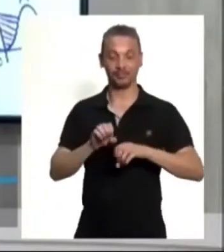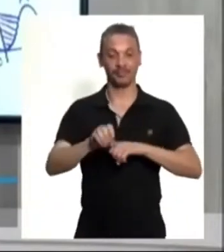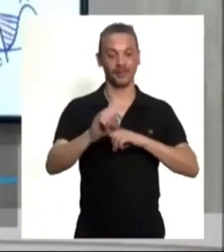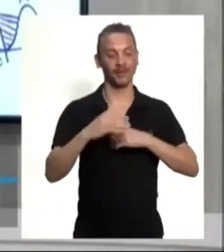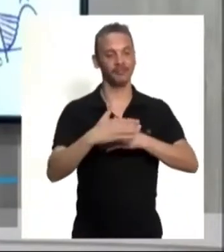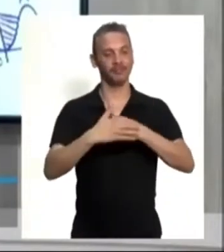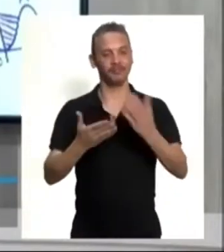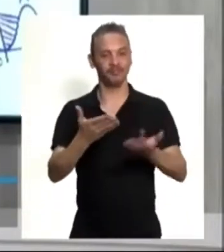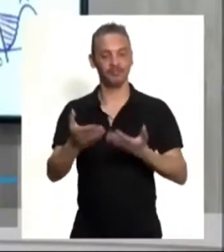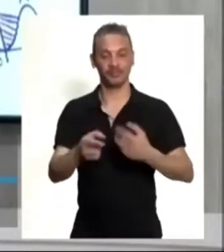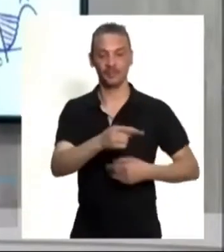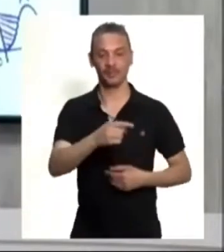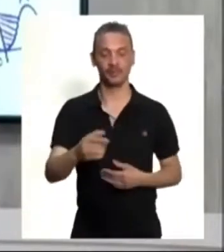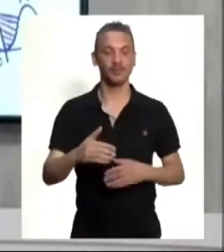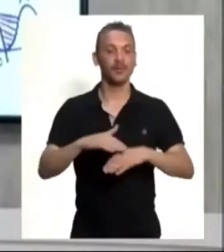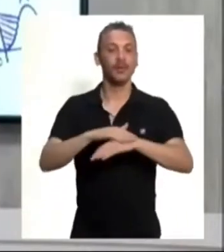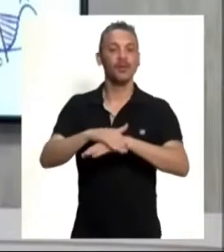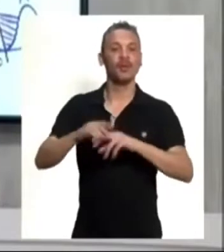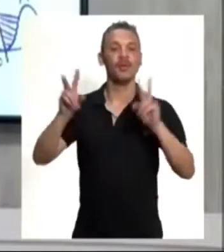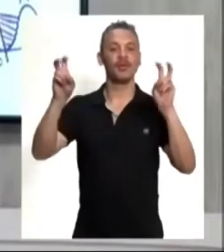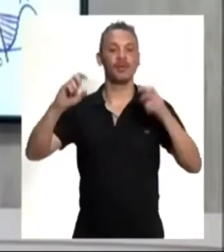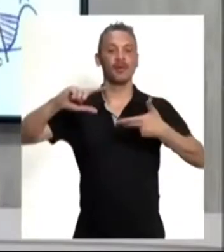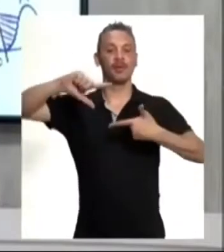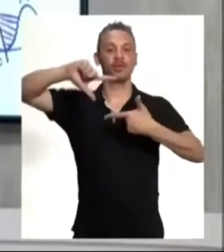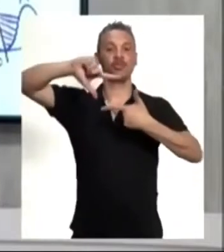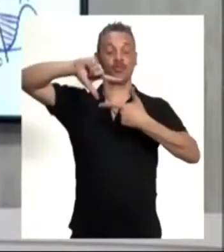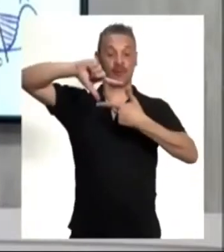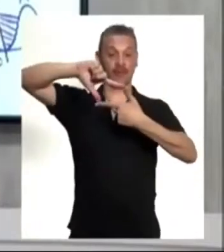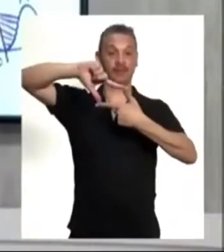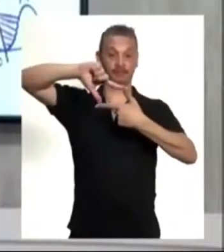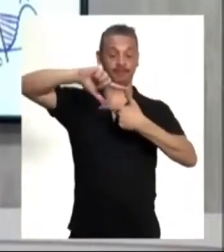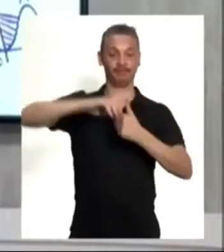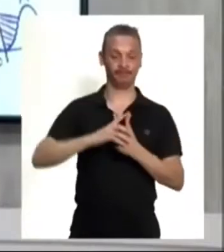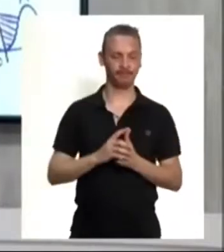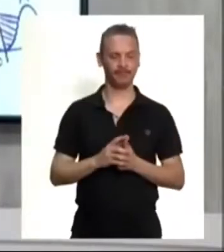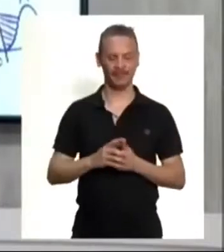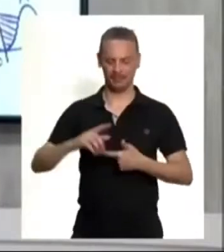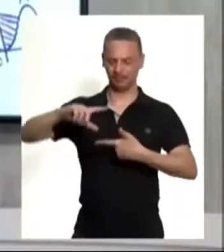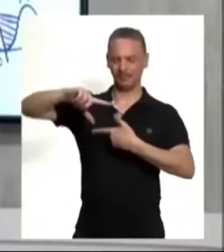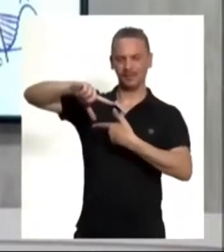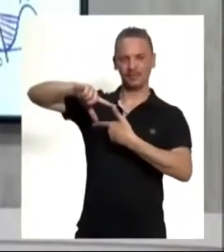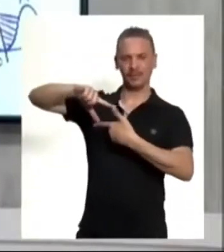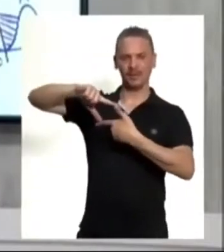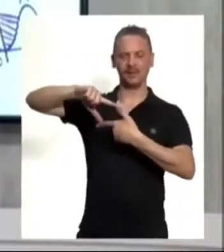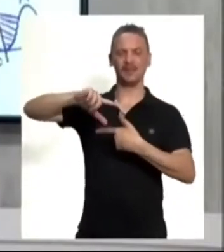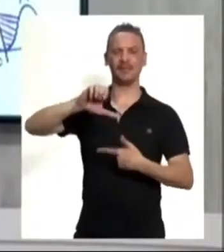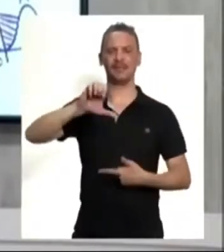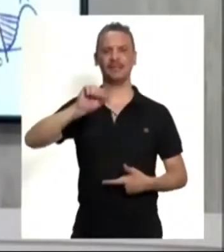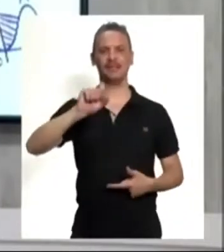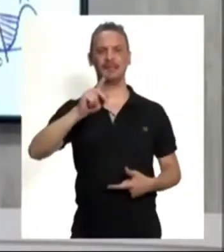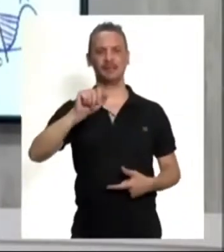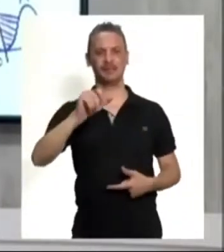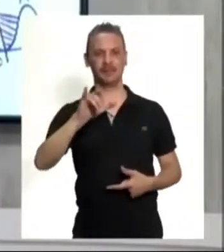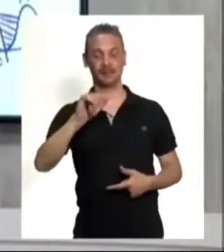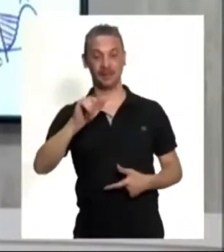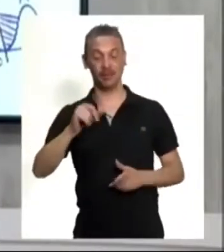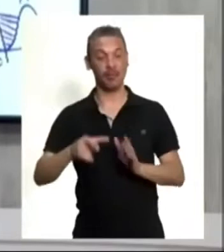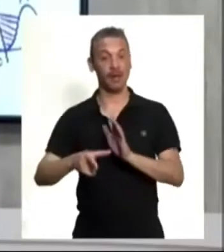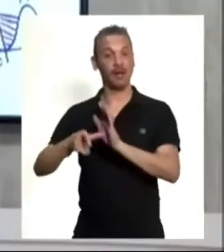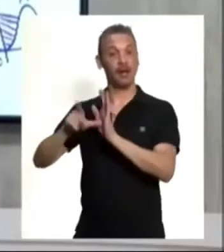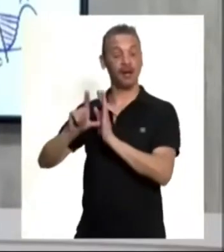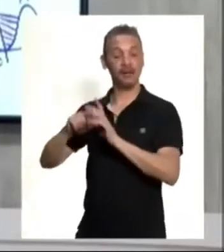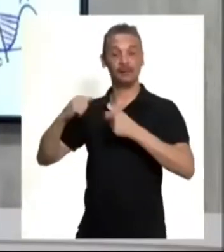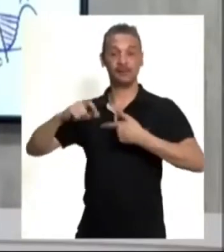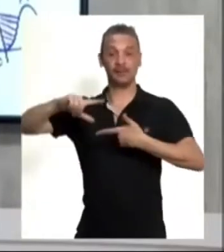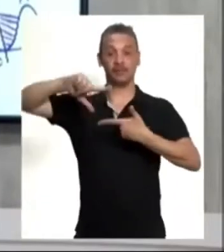Nós vamos começar a discutir geometria espacial. Não se discute geometria espacial sem ter estudado geometria plana.